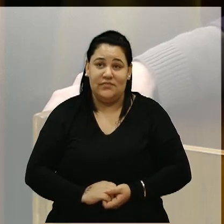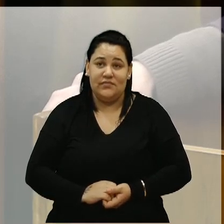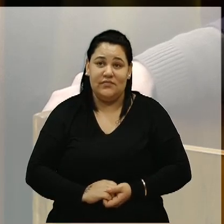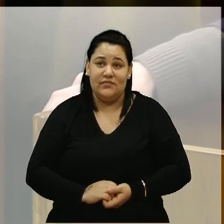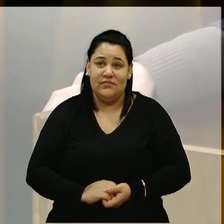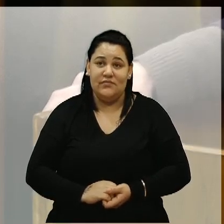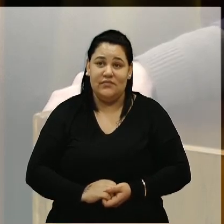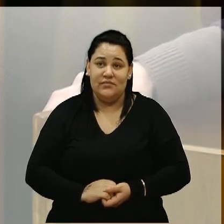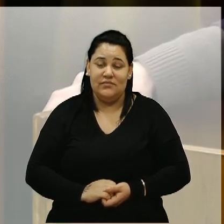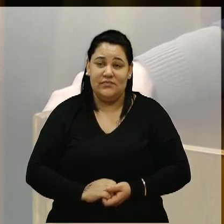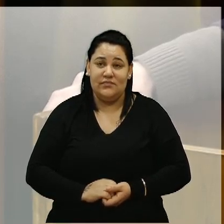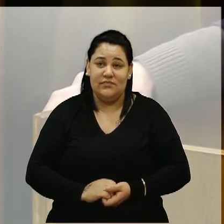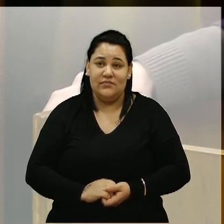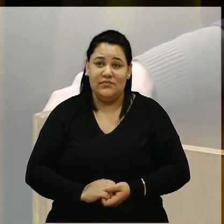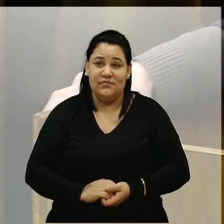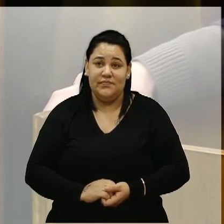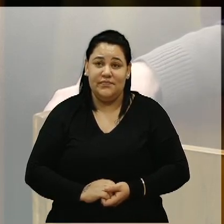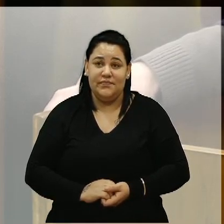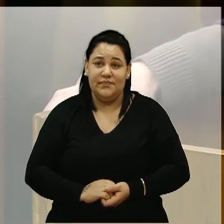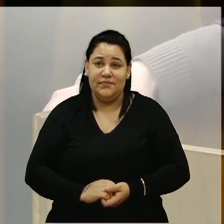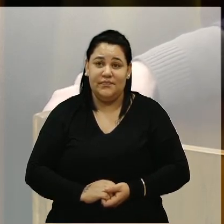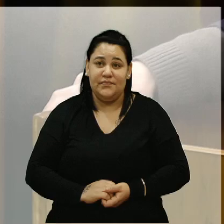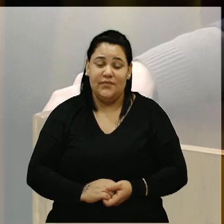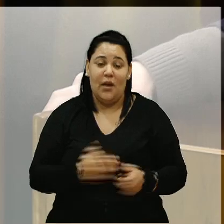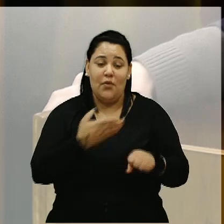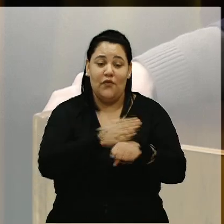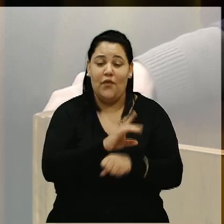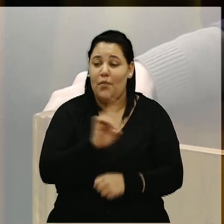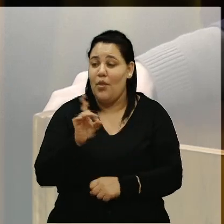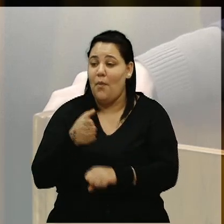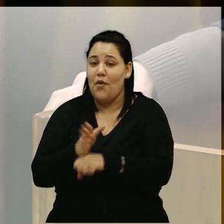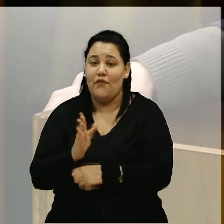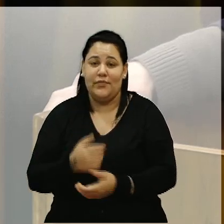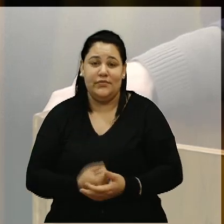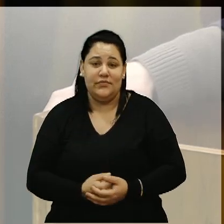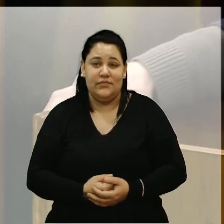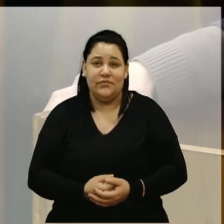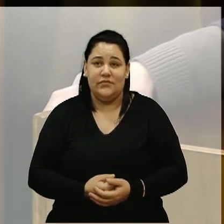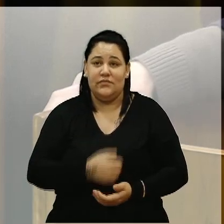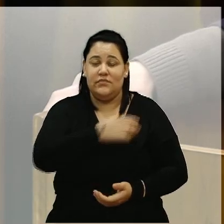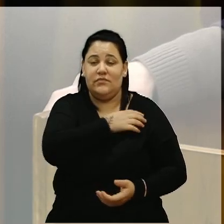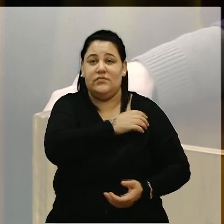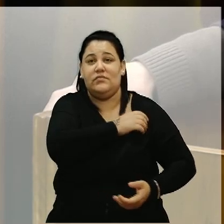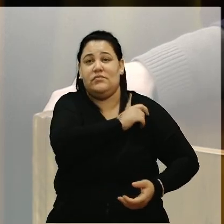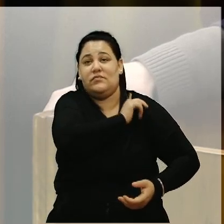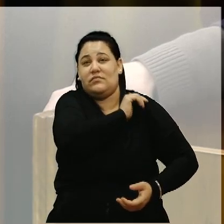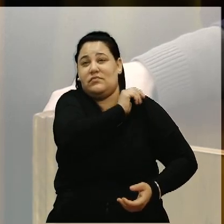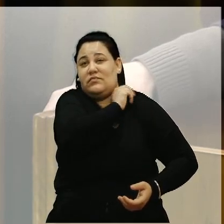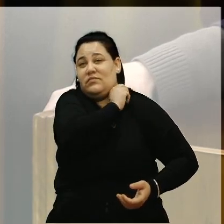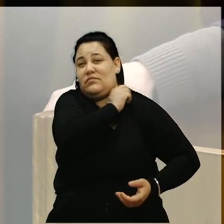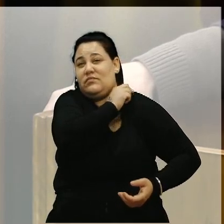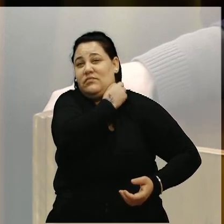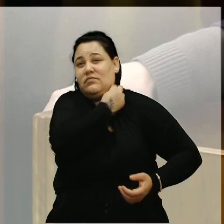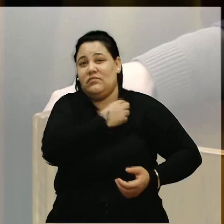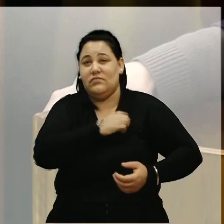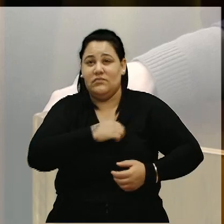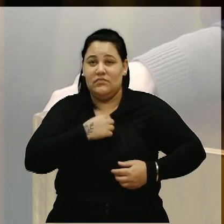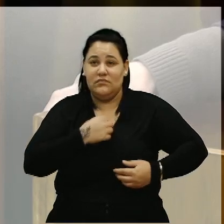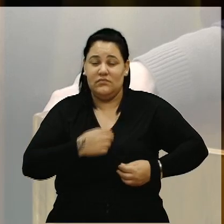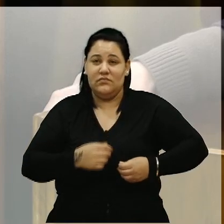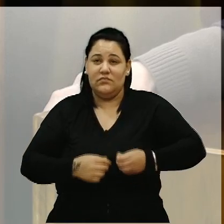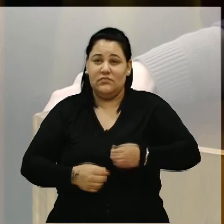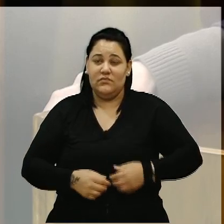Deferimos ou indeferimos. Aprovamos ou não aprovamos. Então, é uma